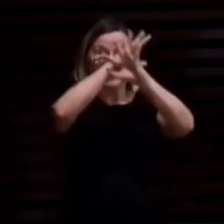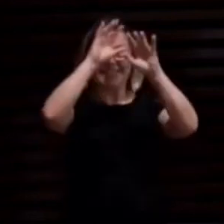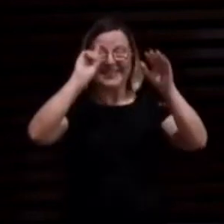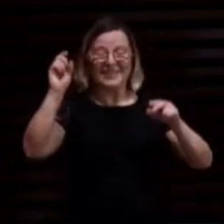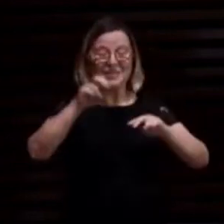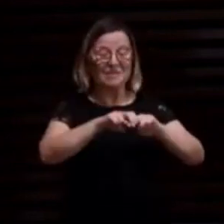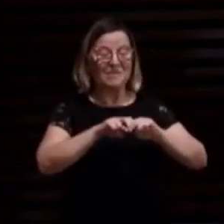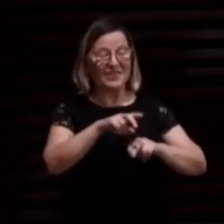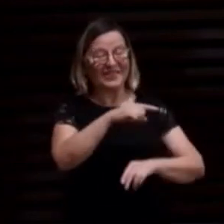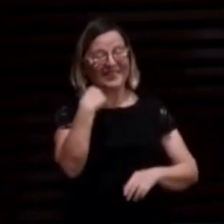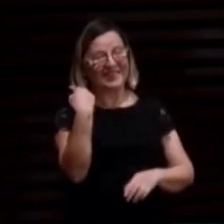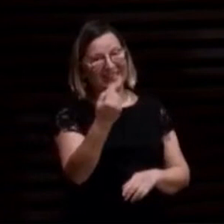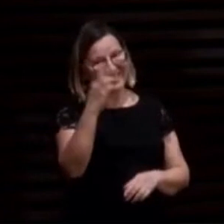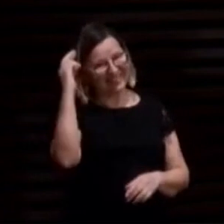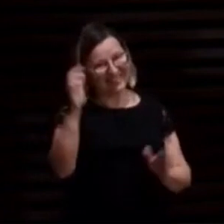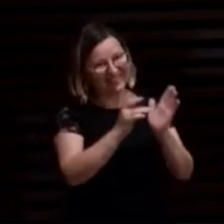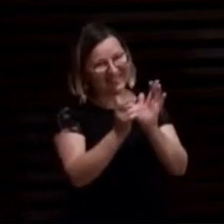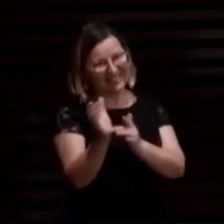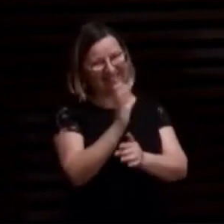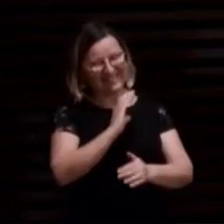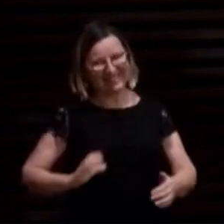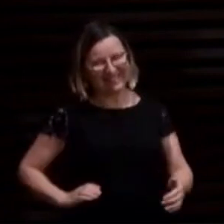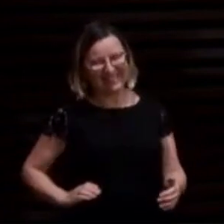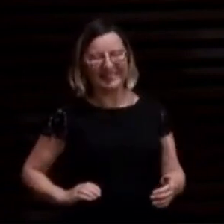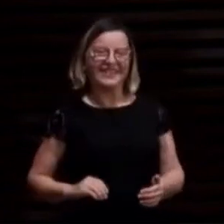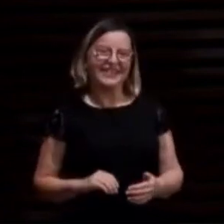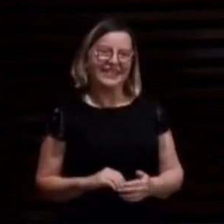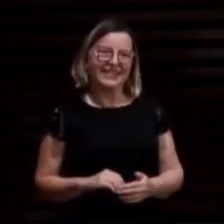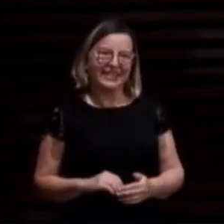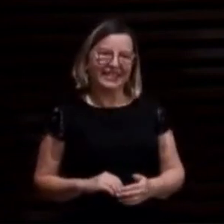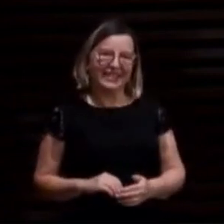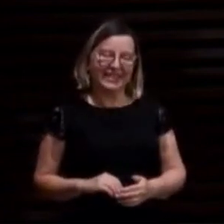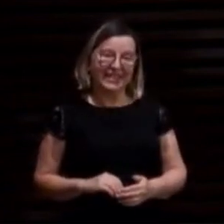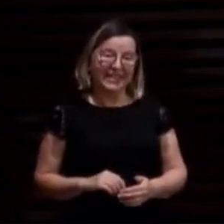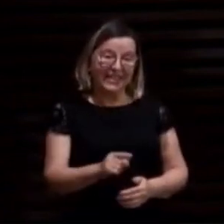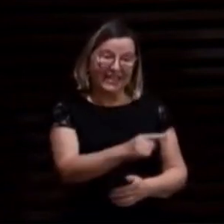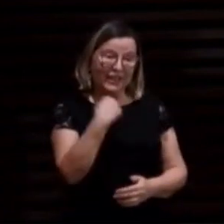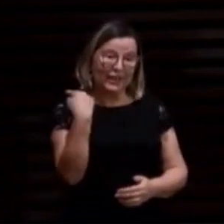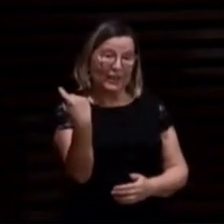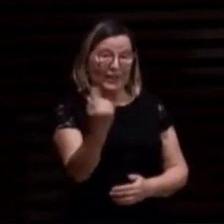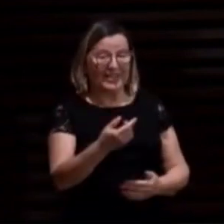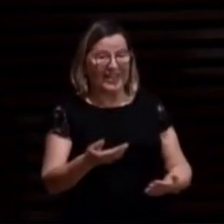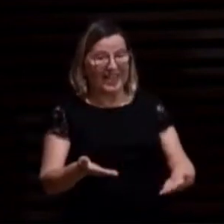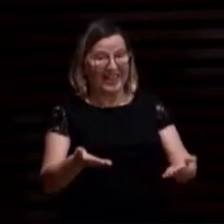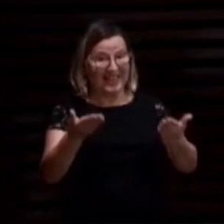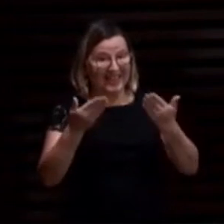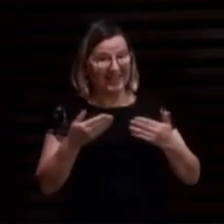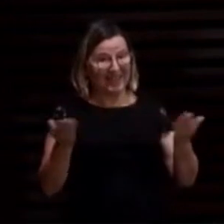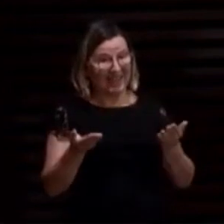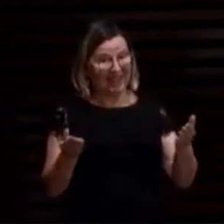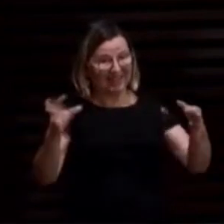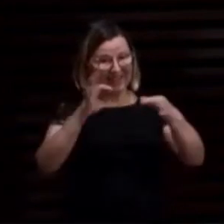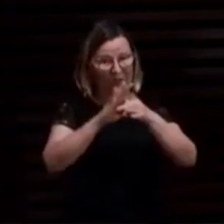nosso Senhor Jesus Cristo, por intermédio de quem recebemos agora a reconciliação. Volta